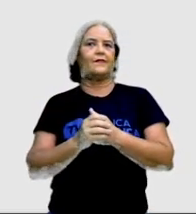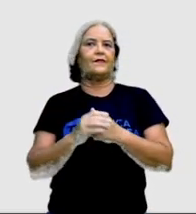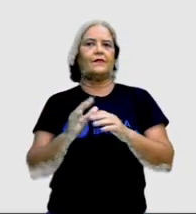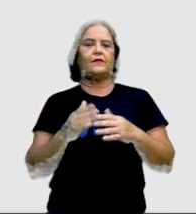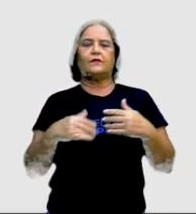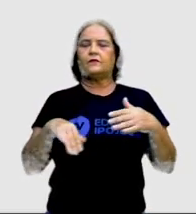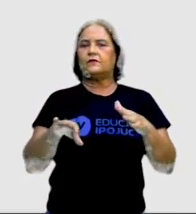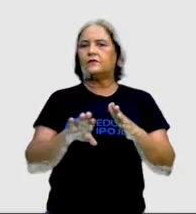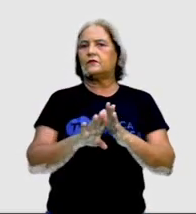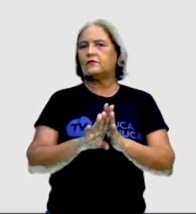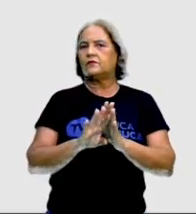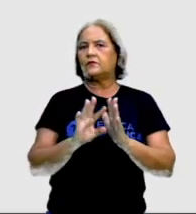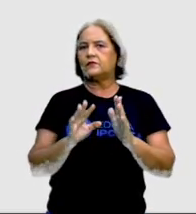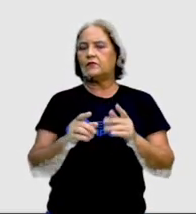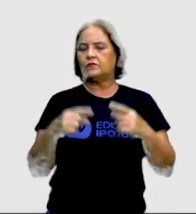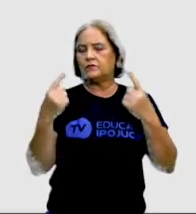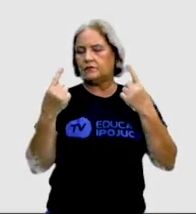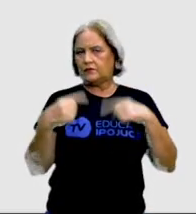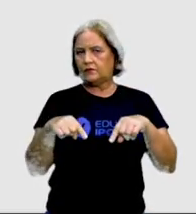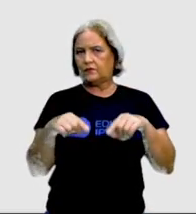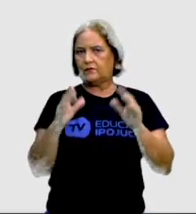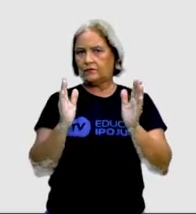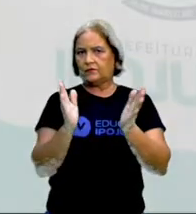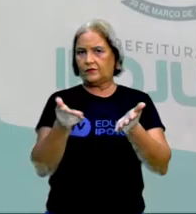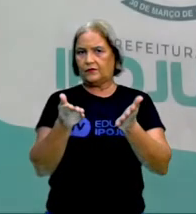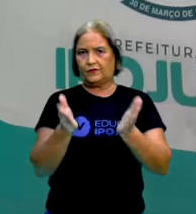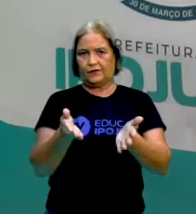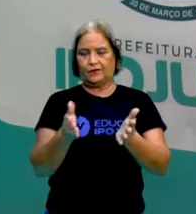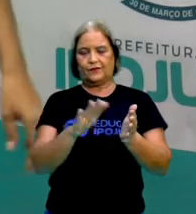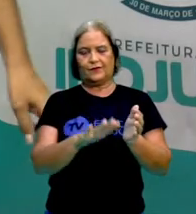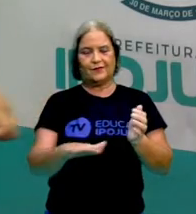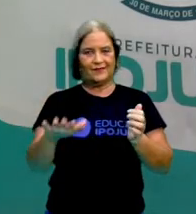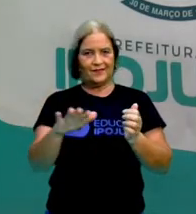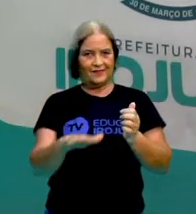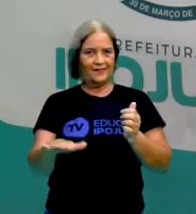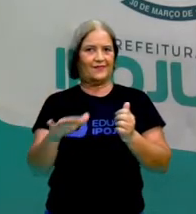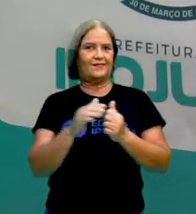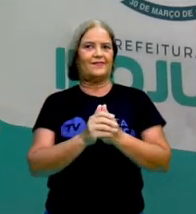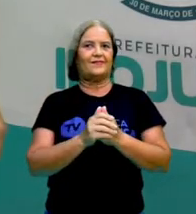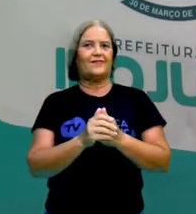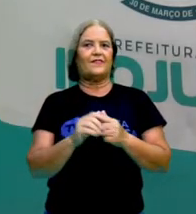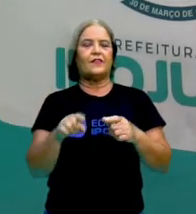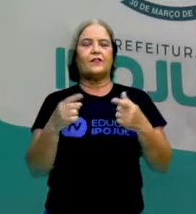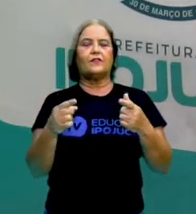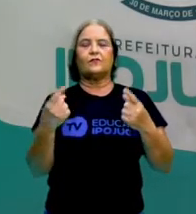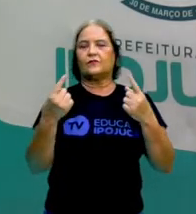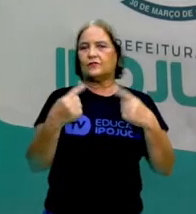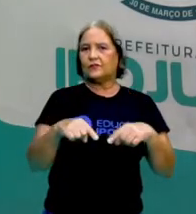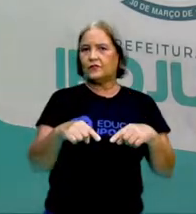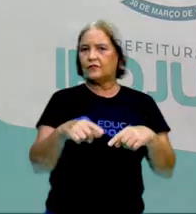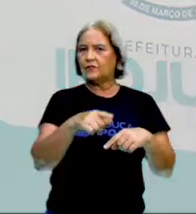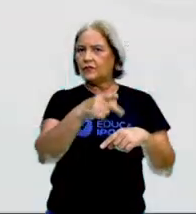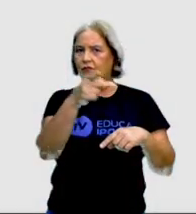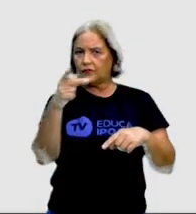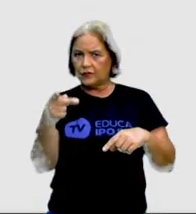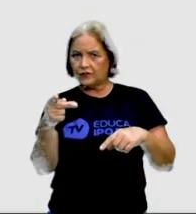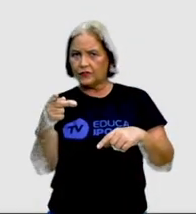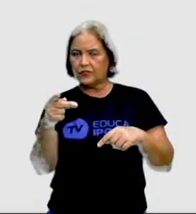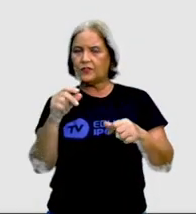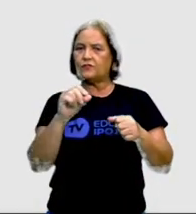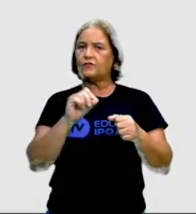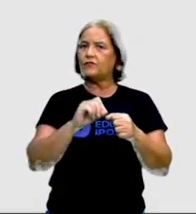Chegamos então ao nosso desafio de hoje, crianças. E no nosso desafio vocês vão elaborar